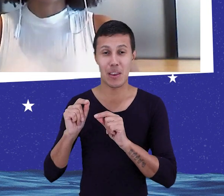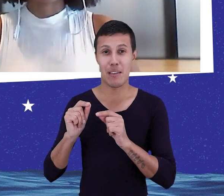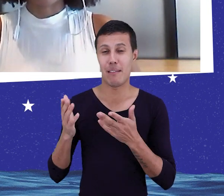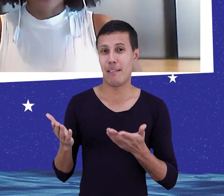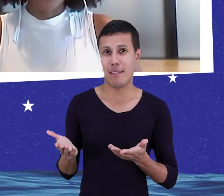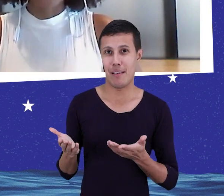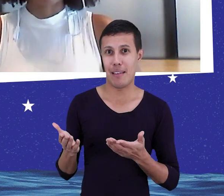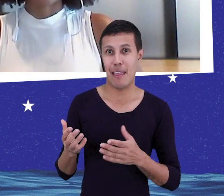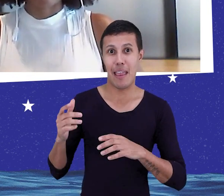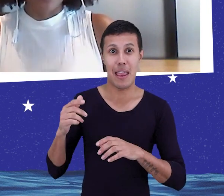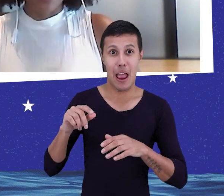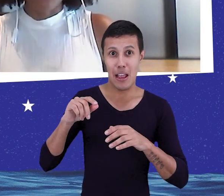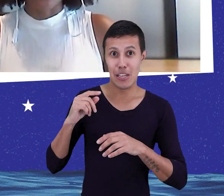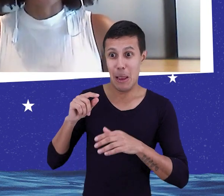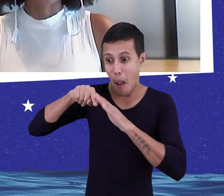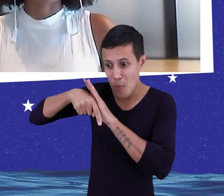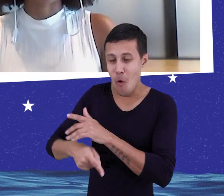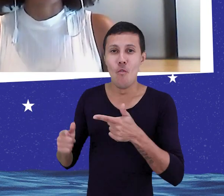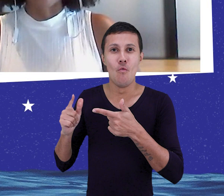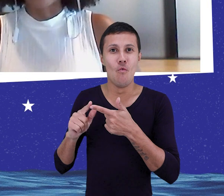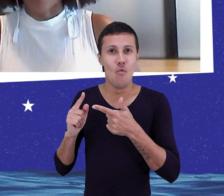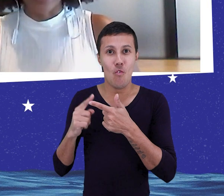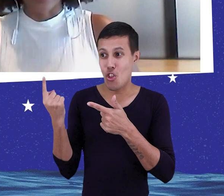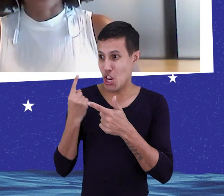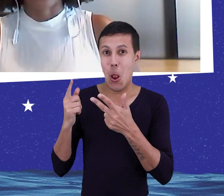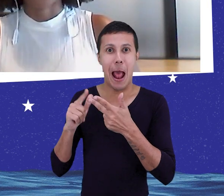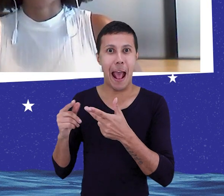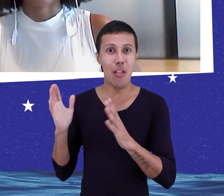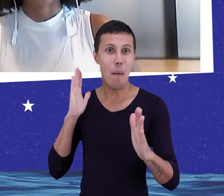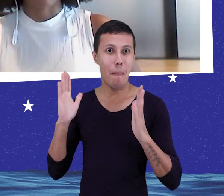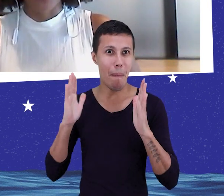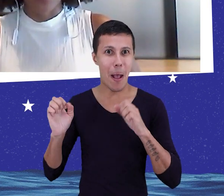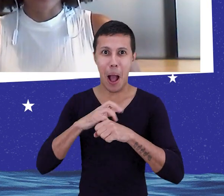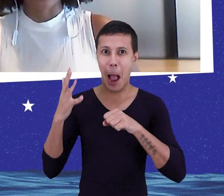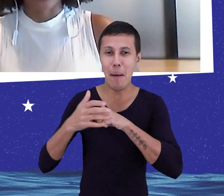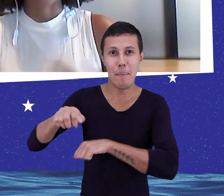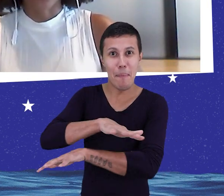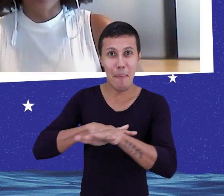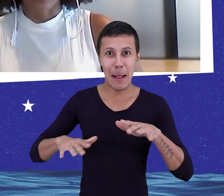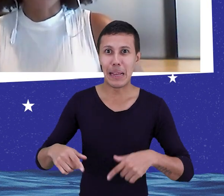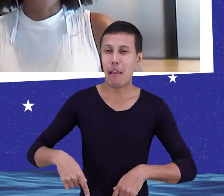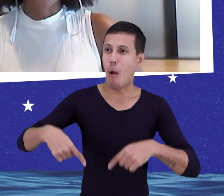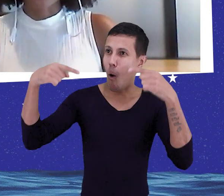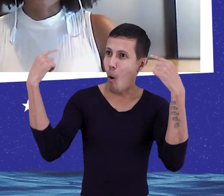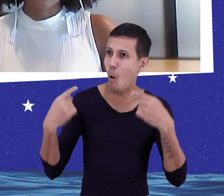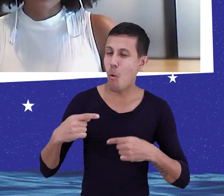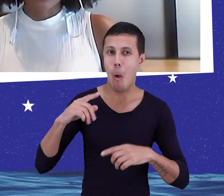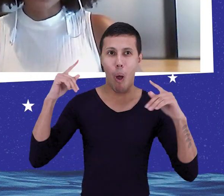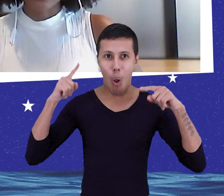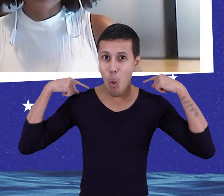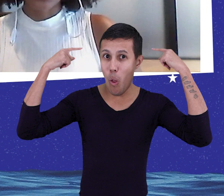imerso empreendendo numa pandemia. Então, o isolamento foi maior ainda, né? A dificuldade era maior ainda. E a troca com